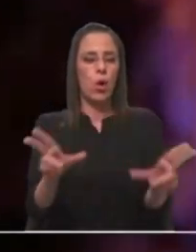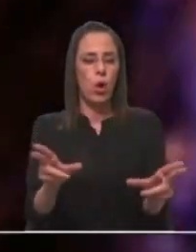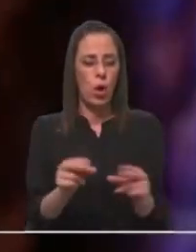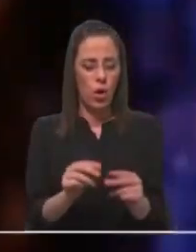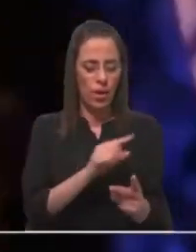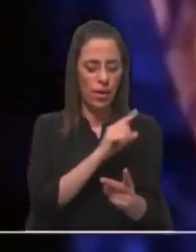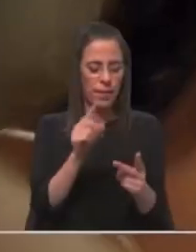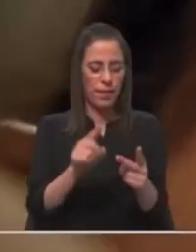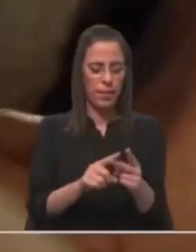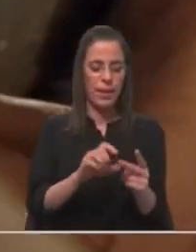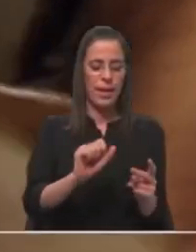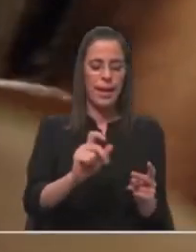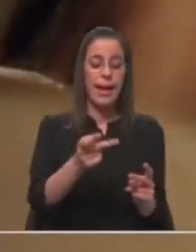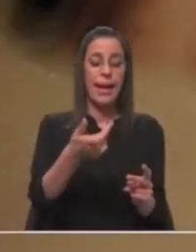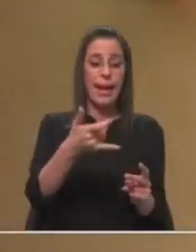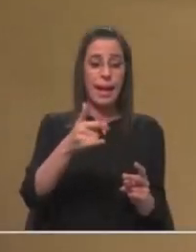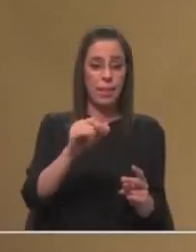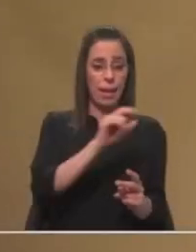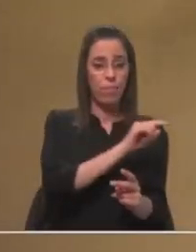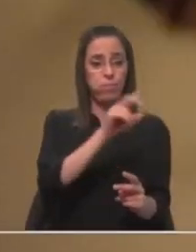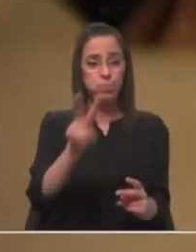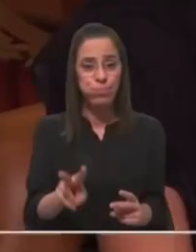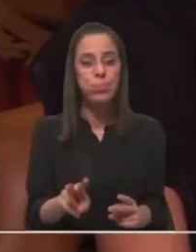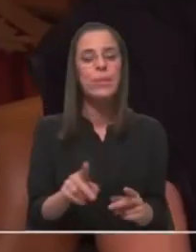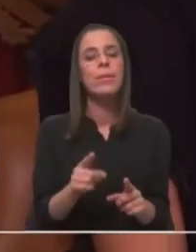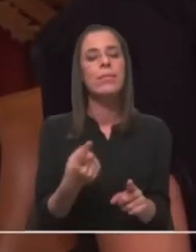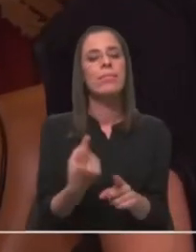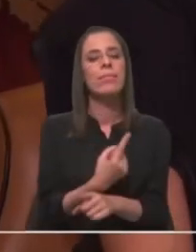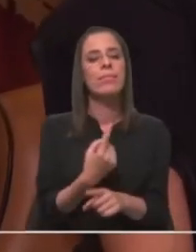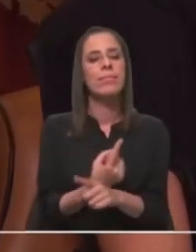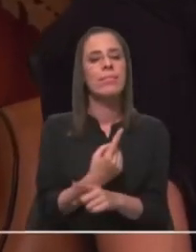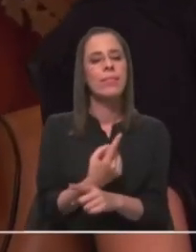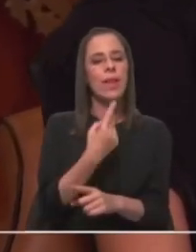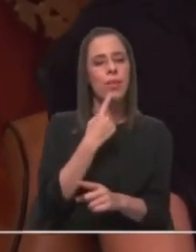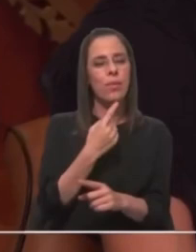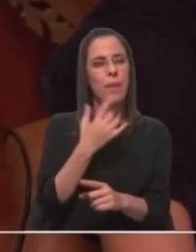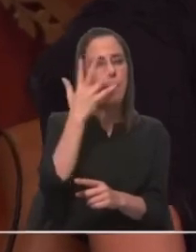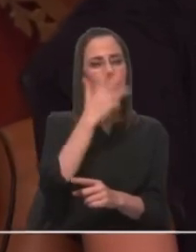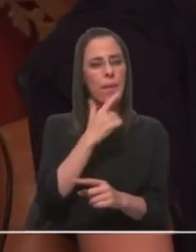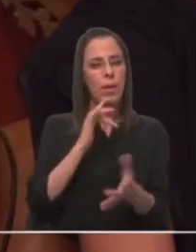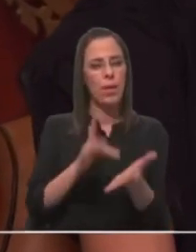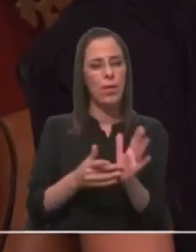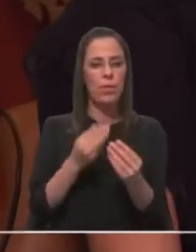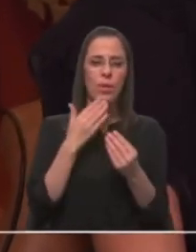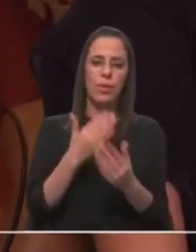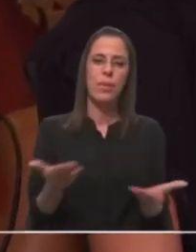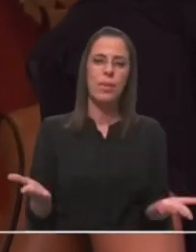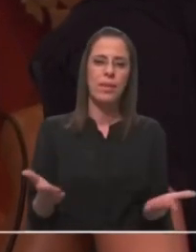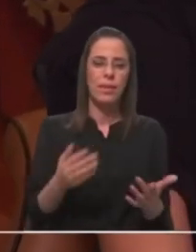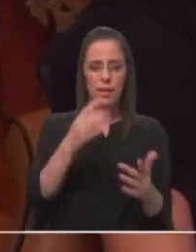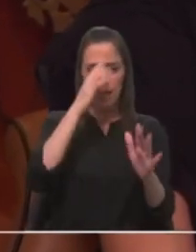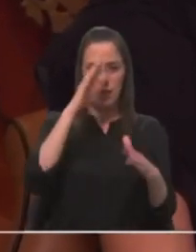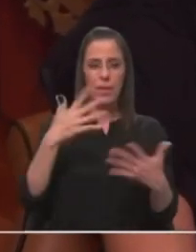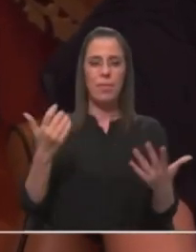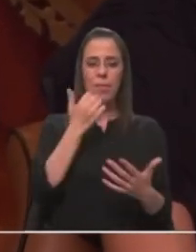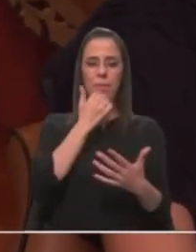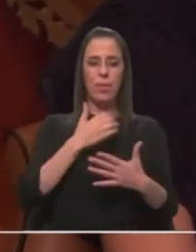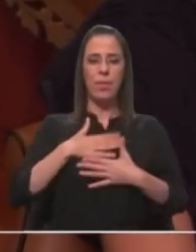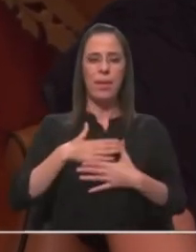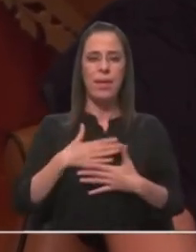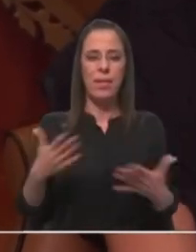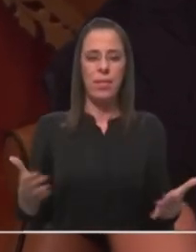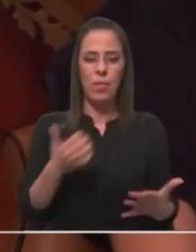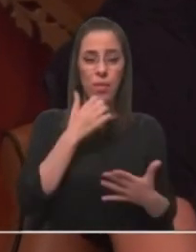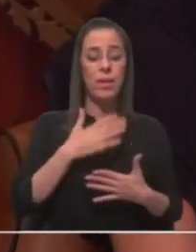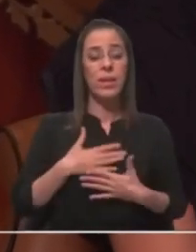remake da Gabriela, enfim, são muitas e muitas personagens, muitas novelas. Muito obrigado. Imagina, prazer é meu,